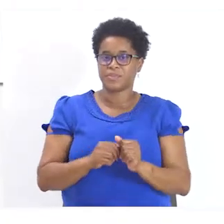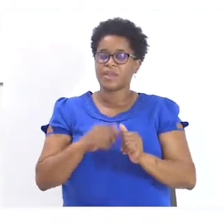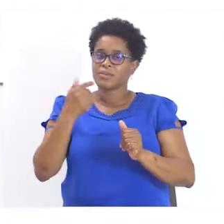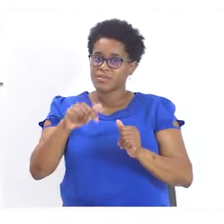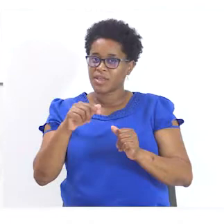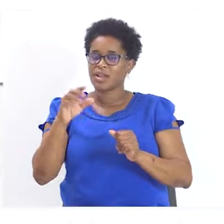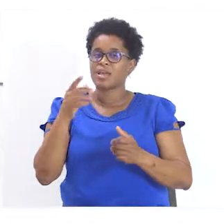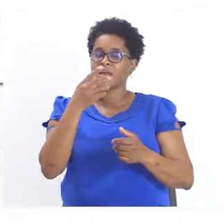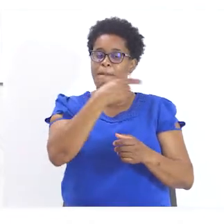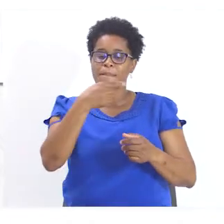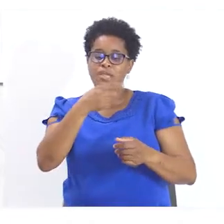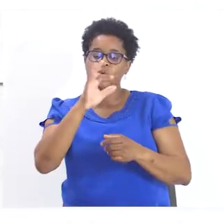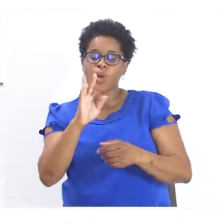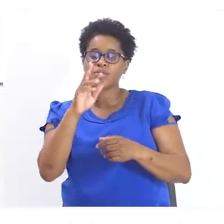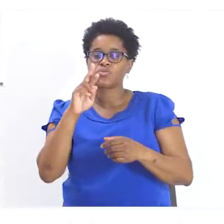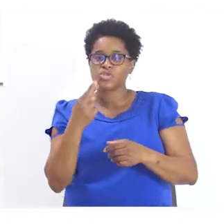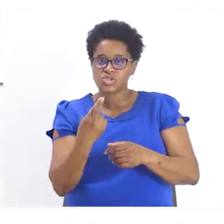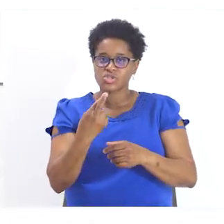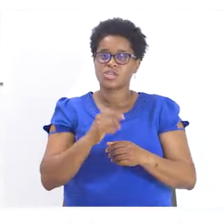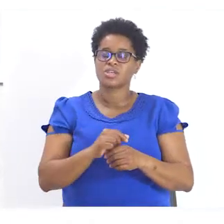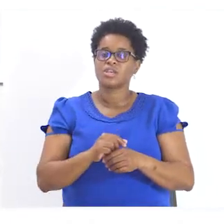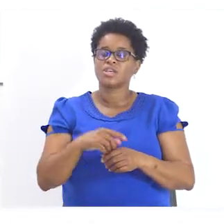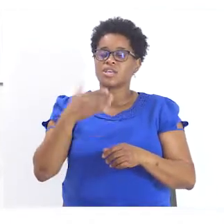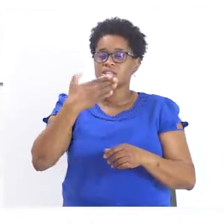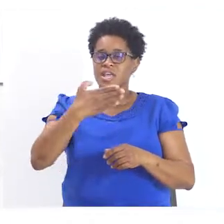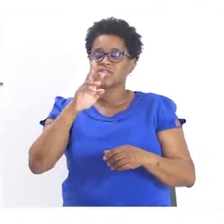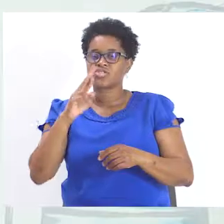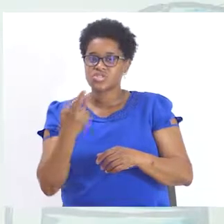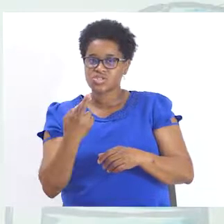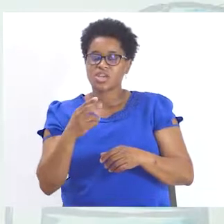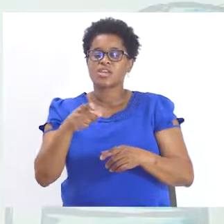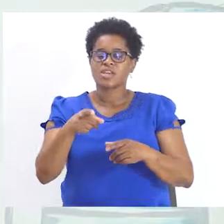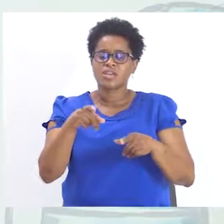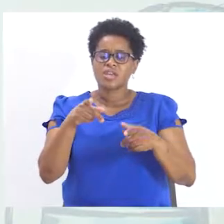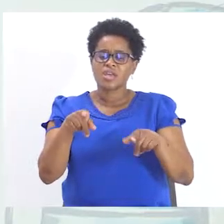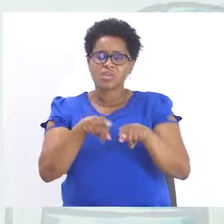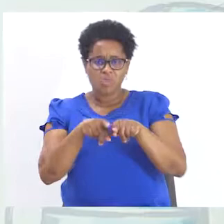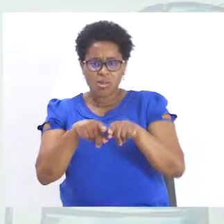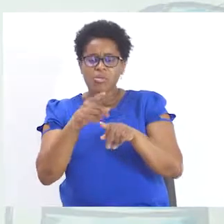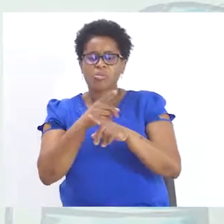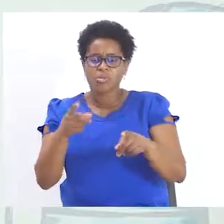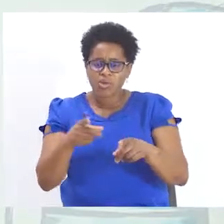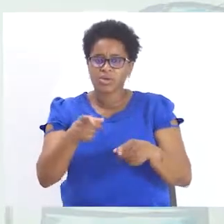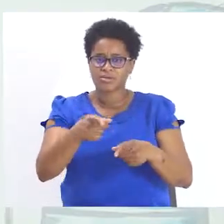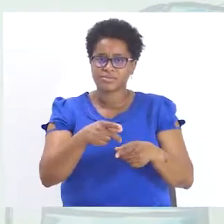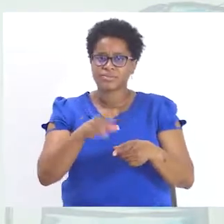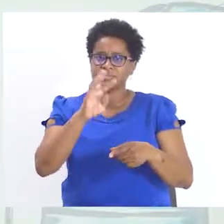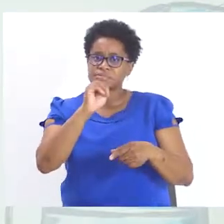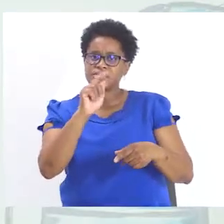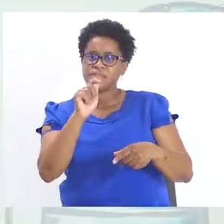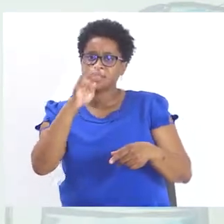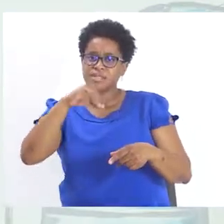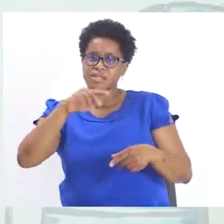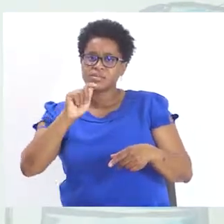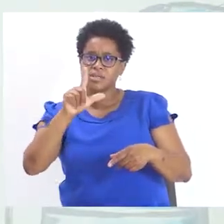os monômios menos 4x e 7x. Eles são semelhantes porque nós já vimos o